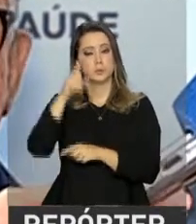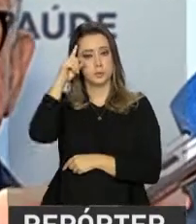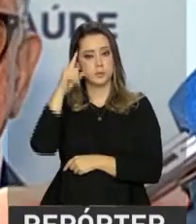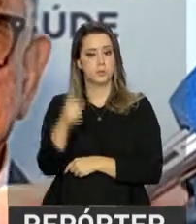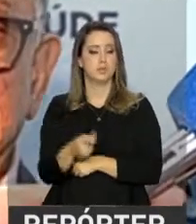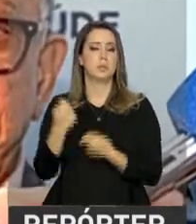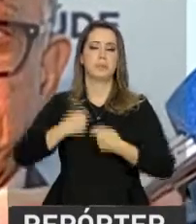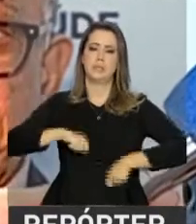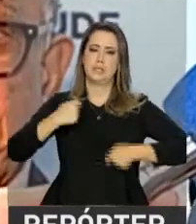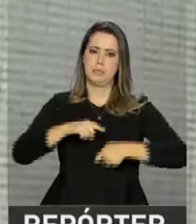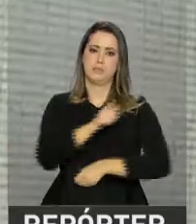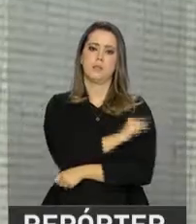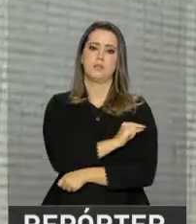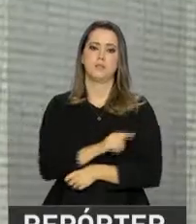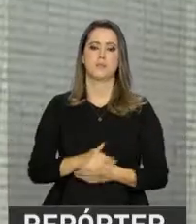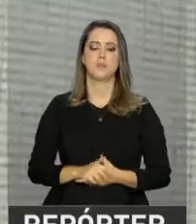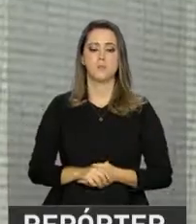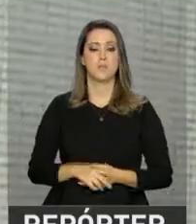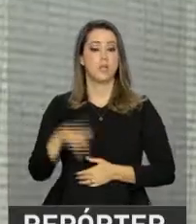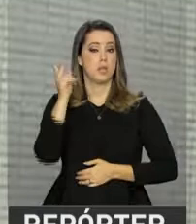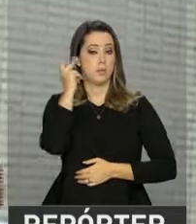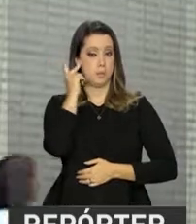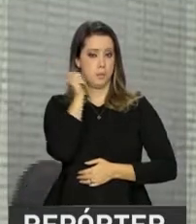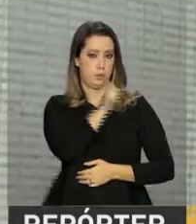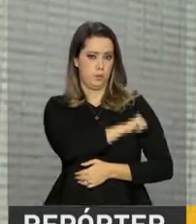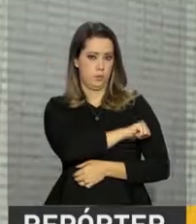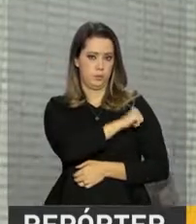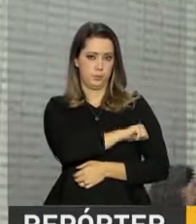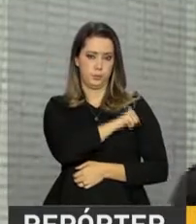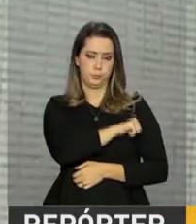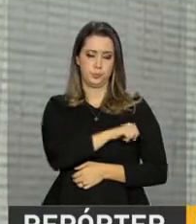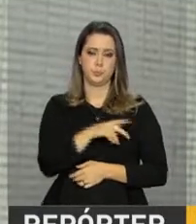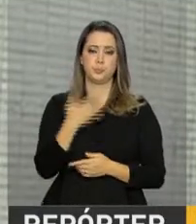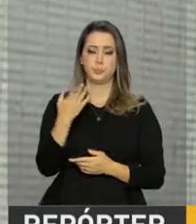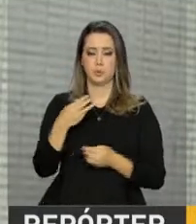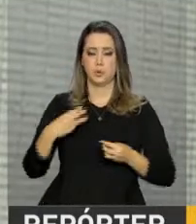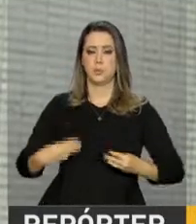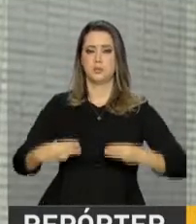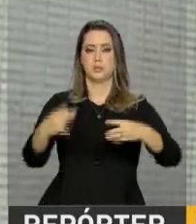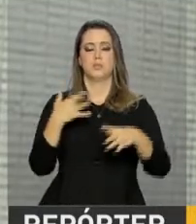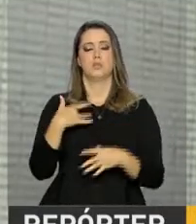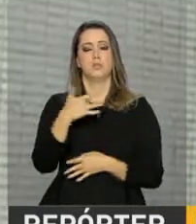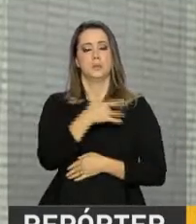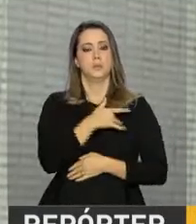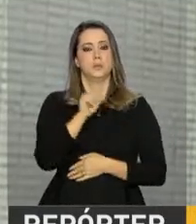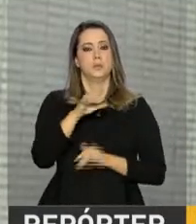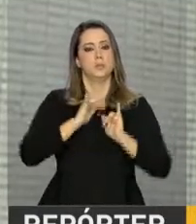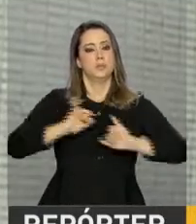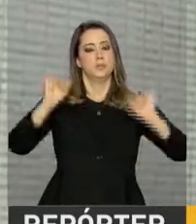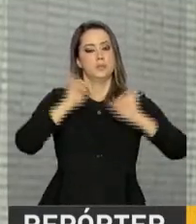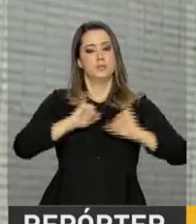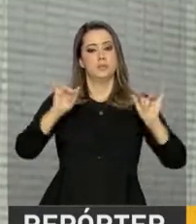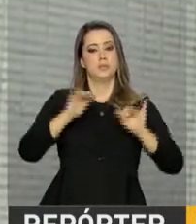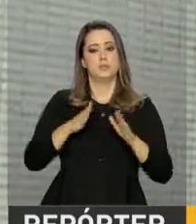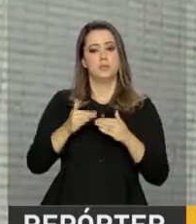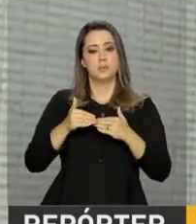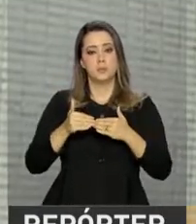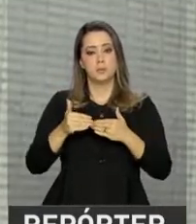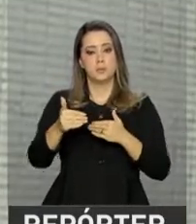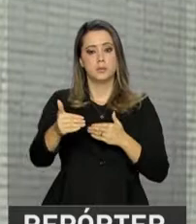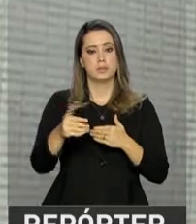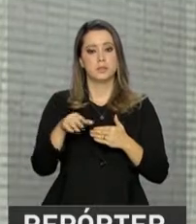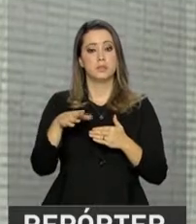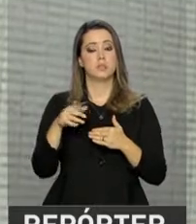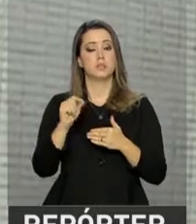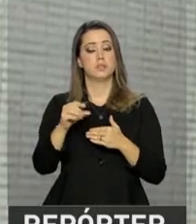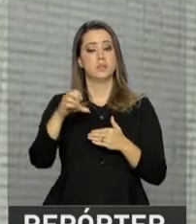determinaram que deve haver vacinação. Em São Paulo e no Rio de Janeiro, a recomendação do Ministério da Saúde é que a campanha seja estendida